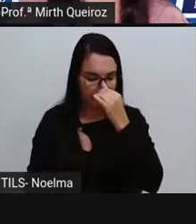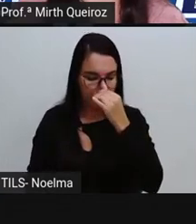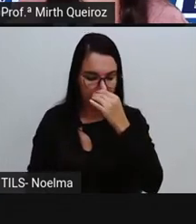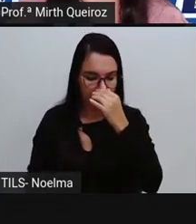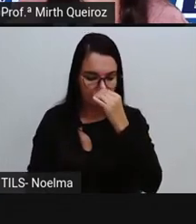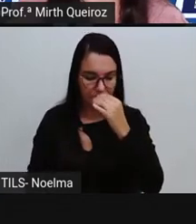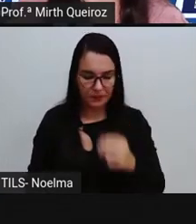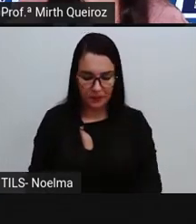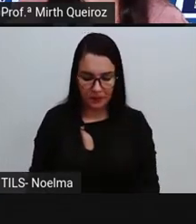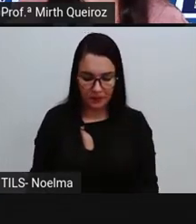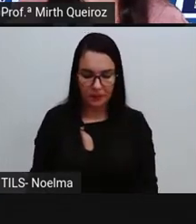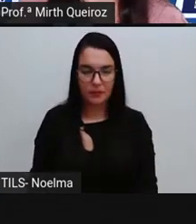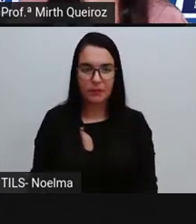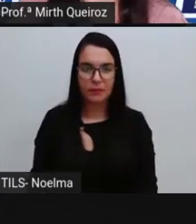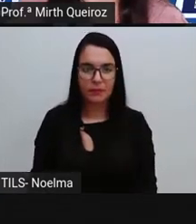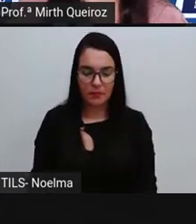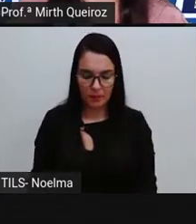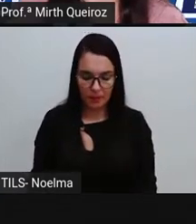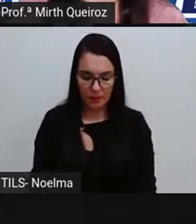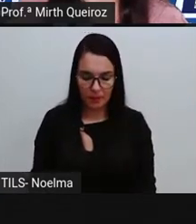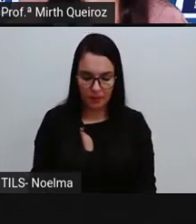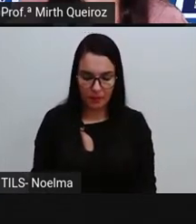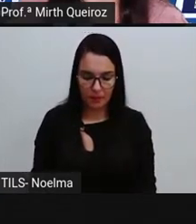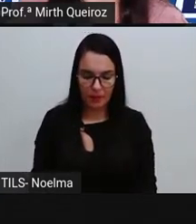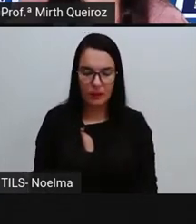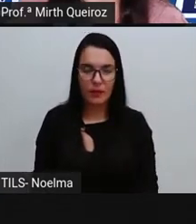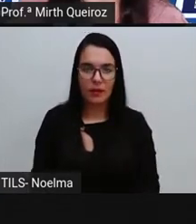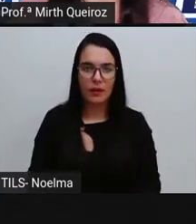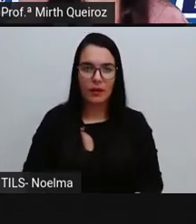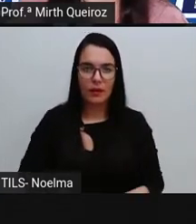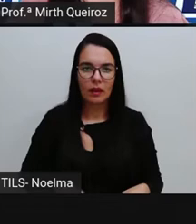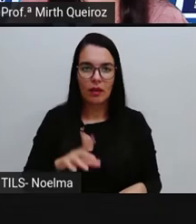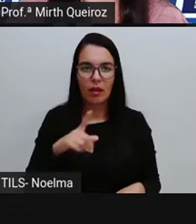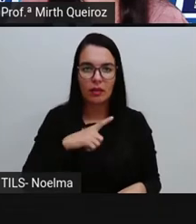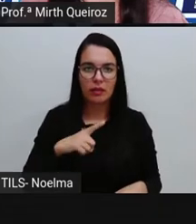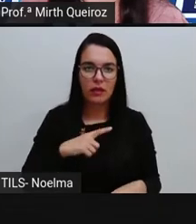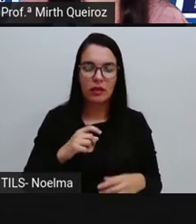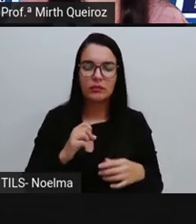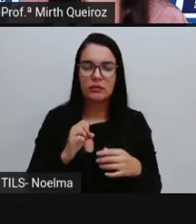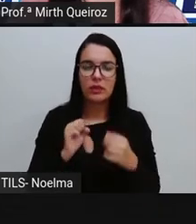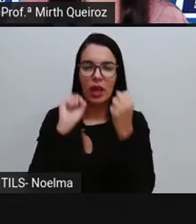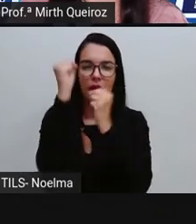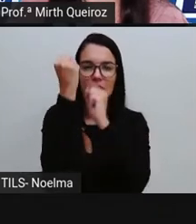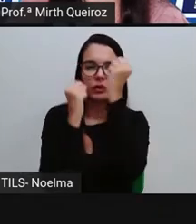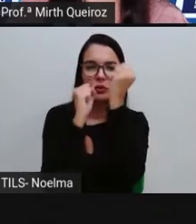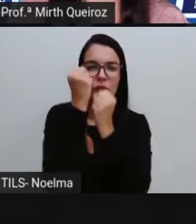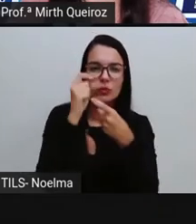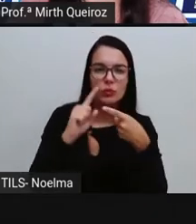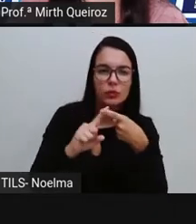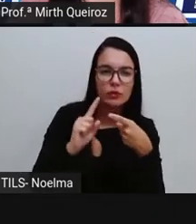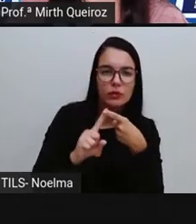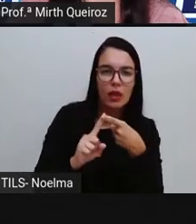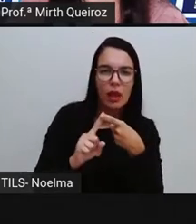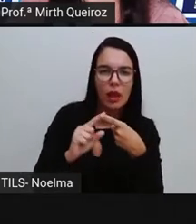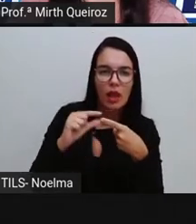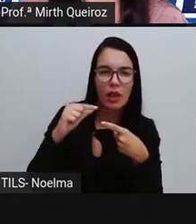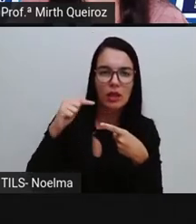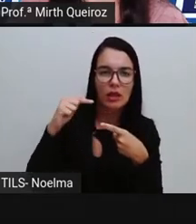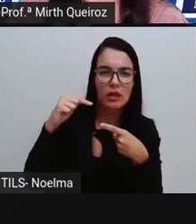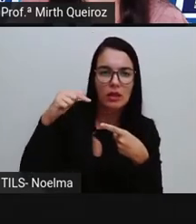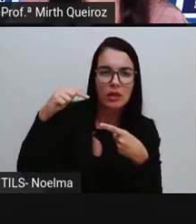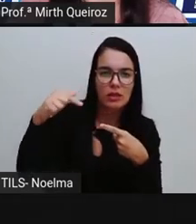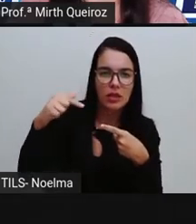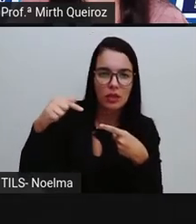o cento o consumo Rural e Indústria sete porcento consumo Urbano nove porcento a